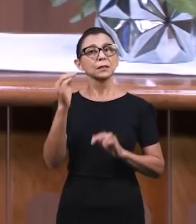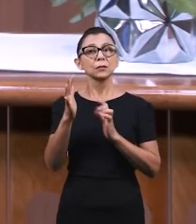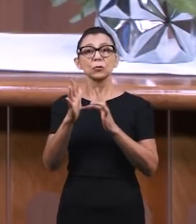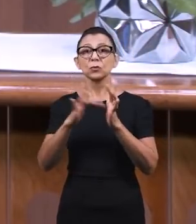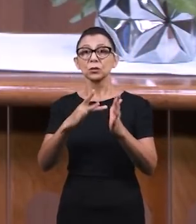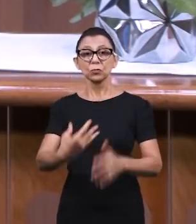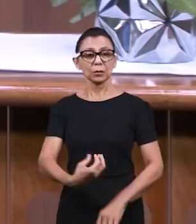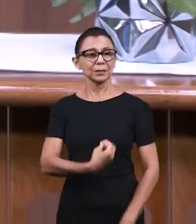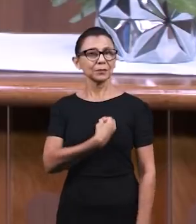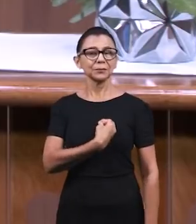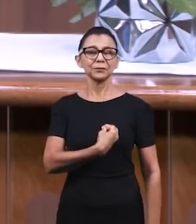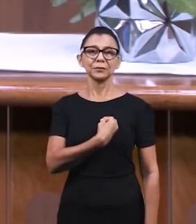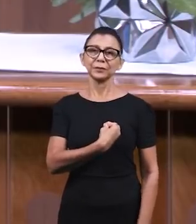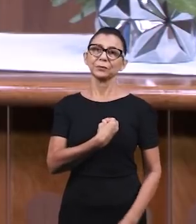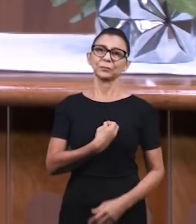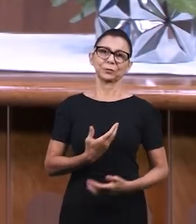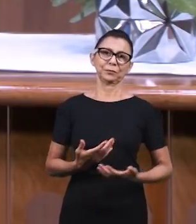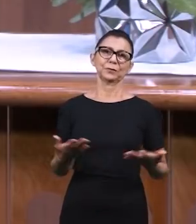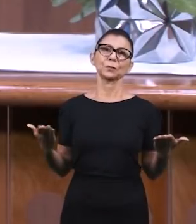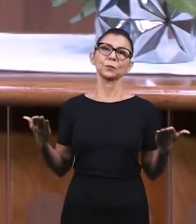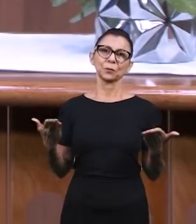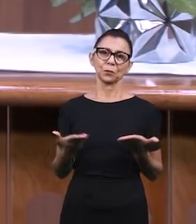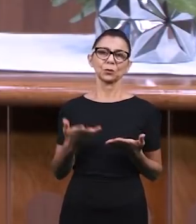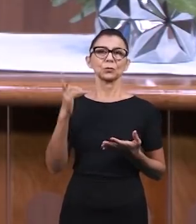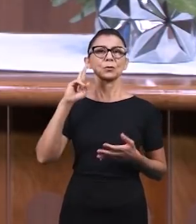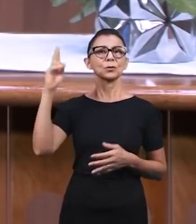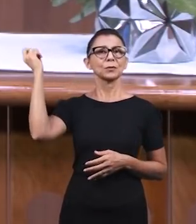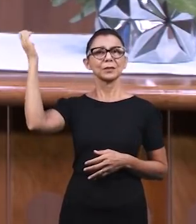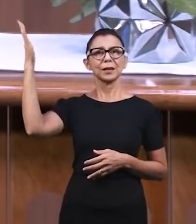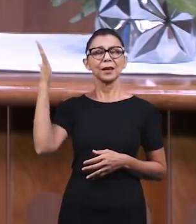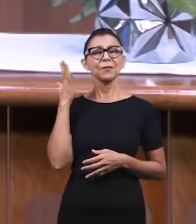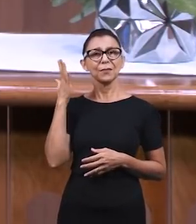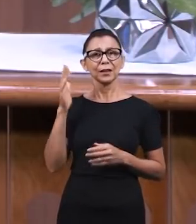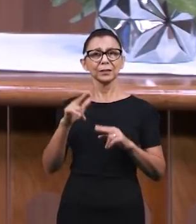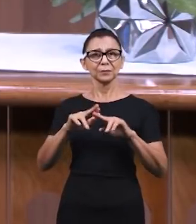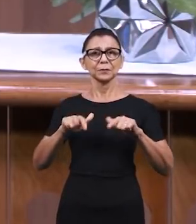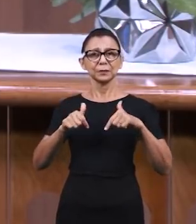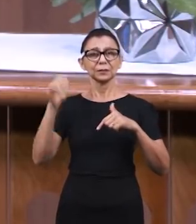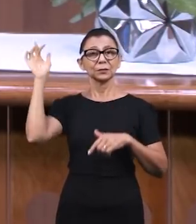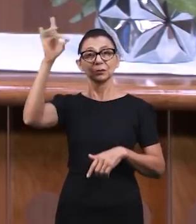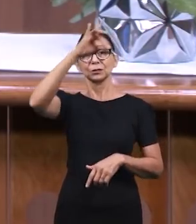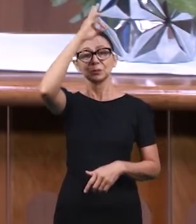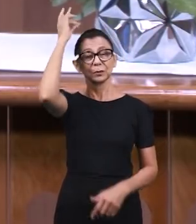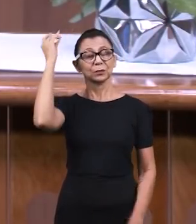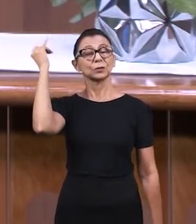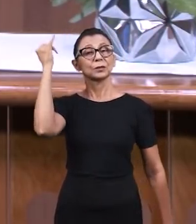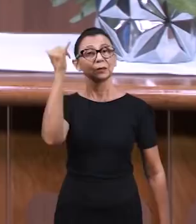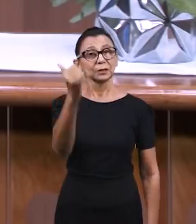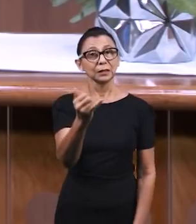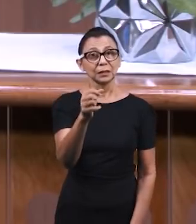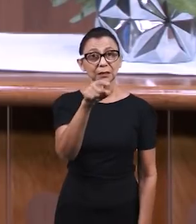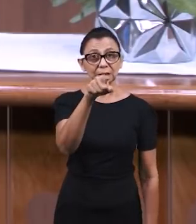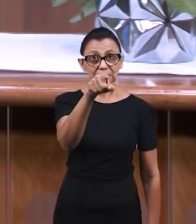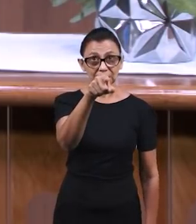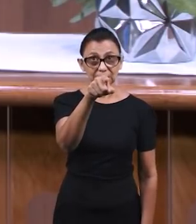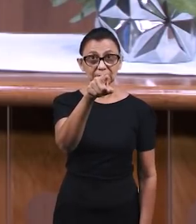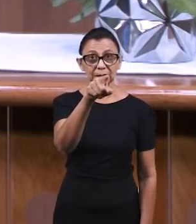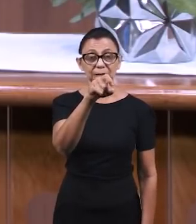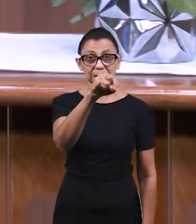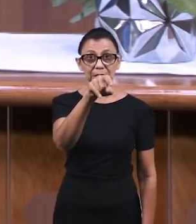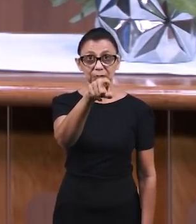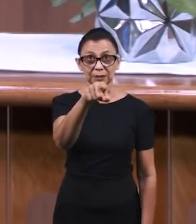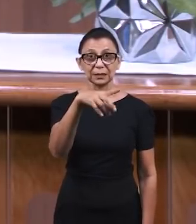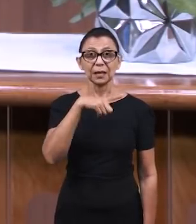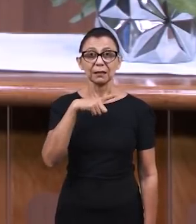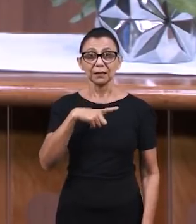se revela hoje dessa forma, pela operação do seu Espírito, dizendo ao homem a mesma coisa que ele estava dizendo ali para o judeu. Jesus diz hoje, se você